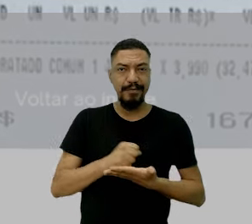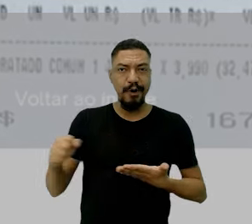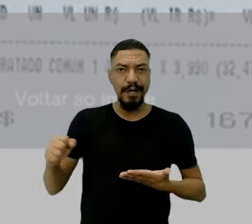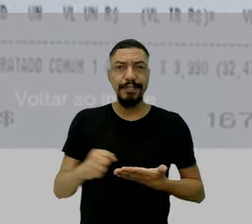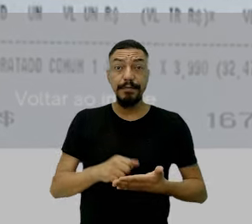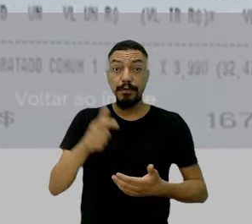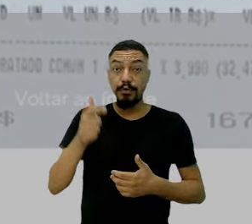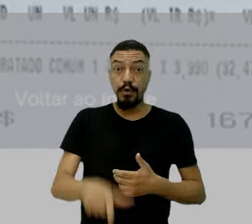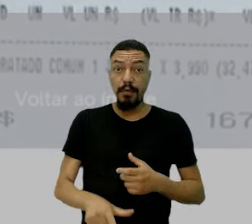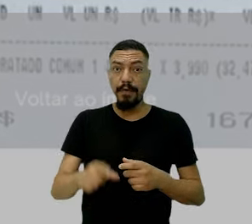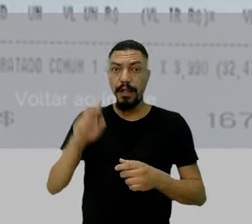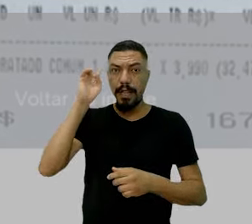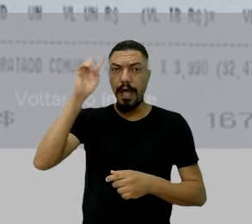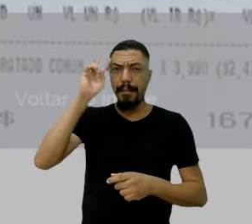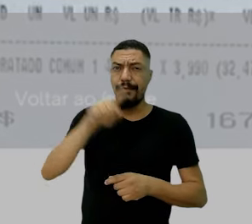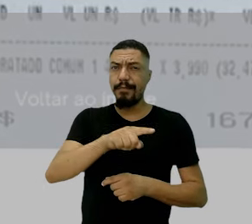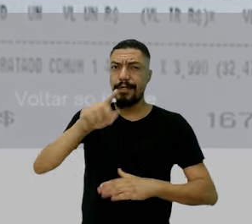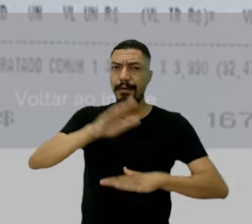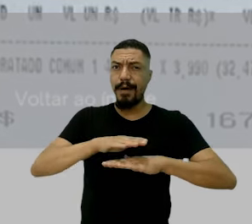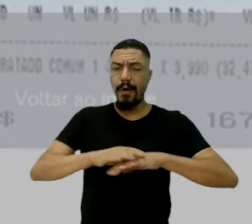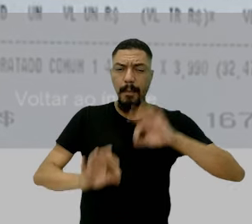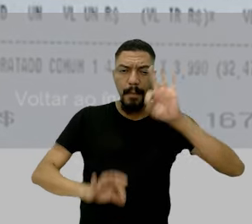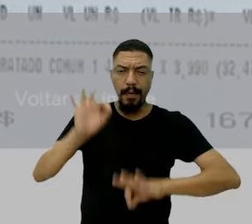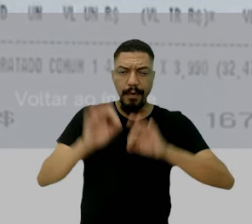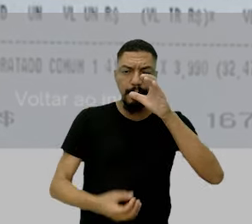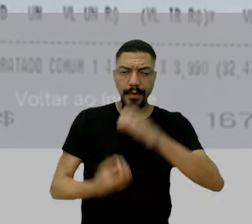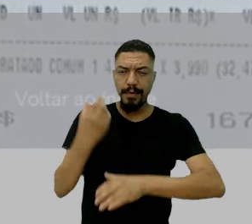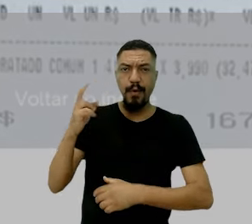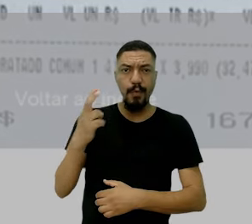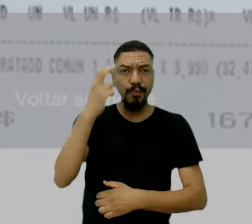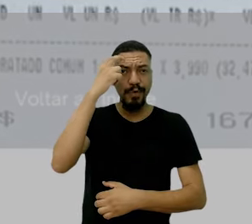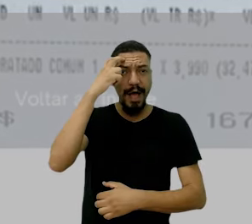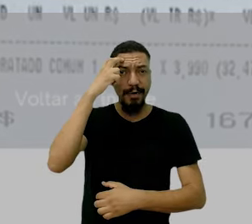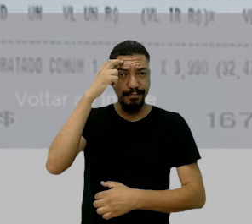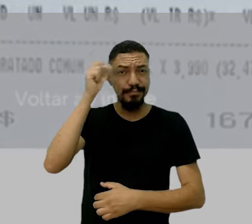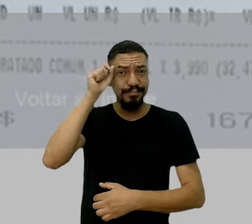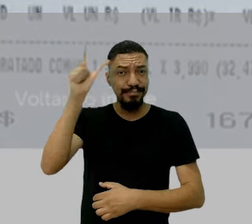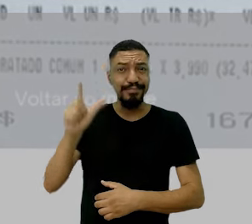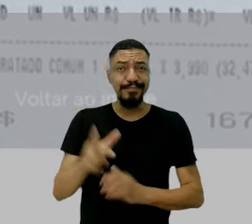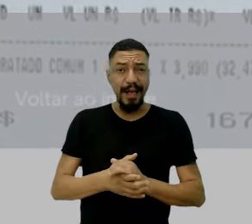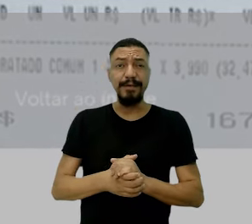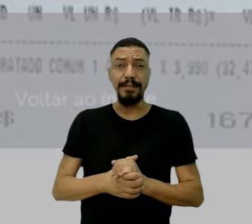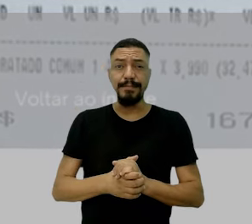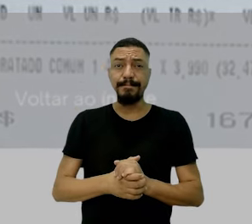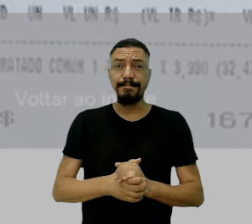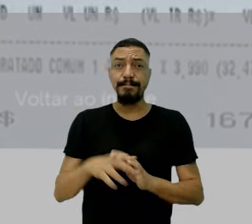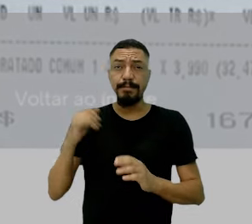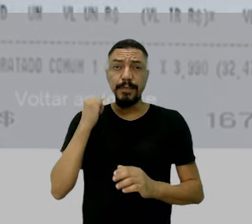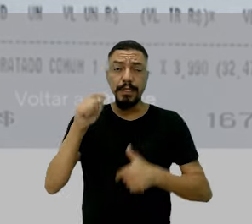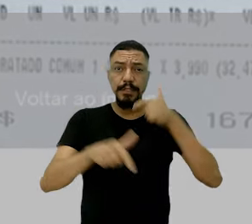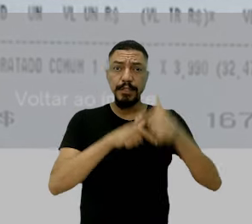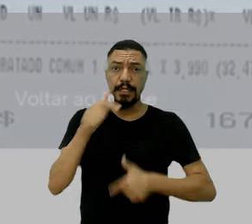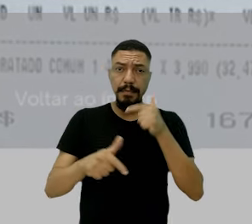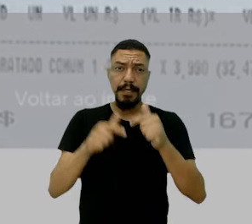pessoa. Então, e assim, de novo, lembrem, vocês são produtoras e produtores culturais. Então, a gente